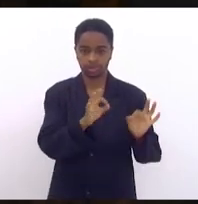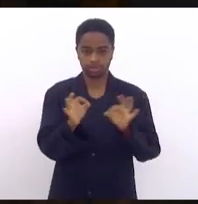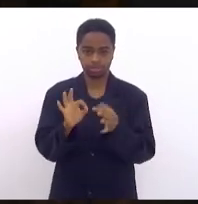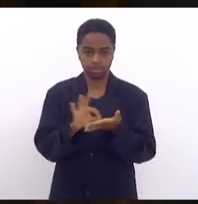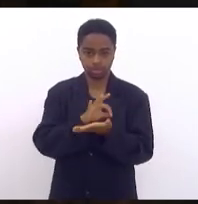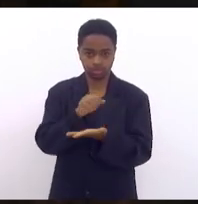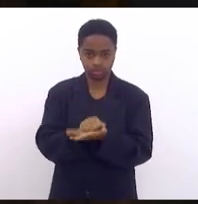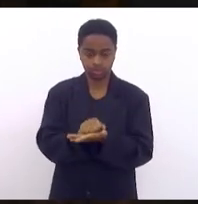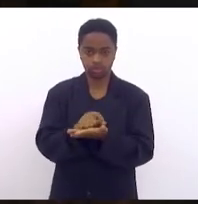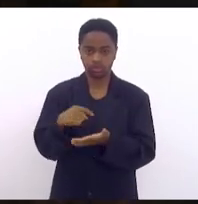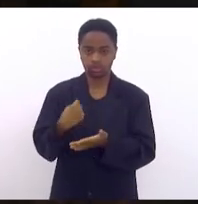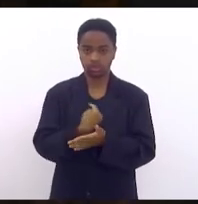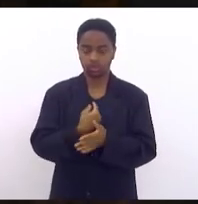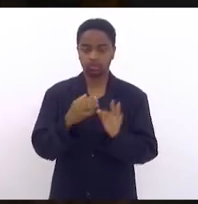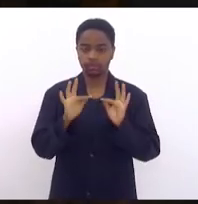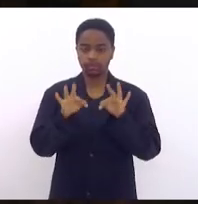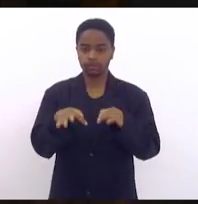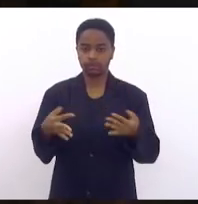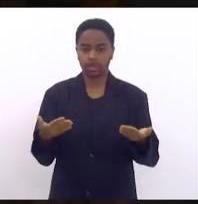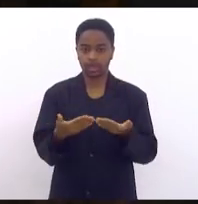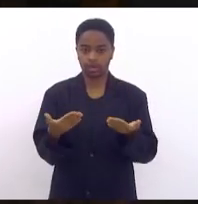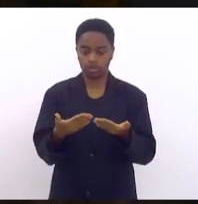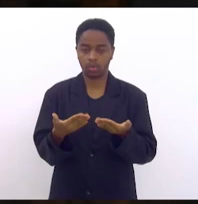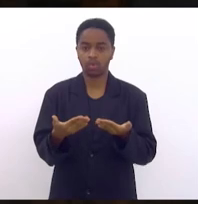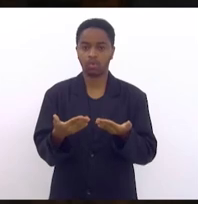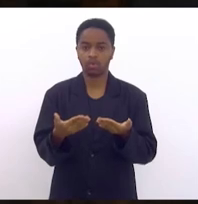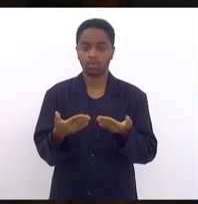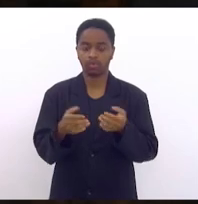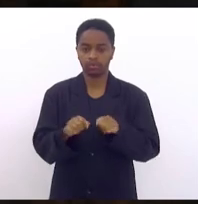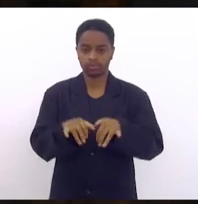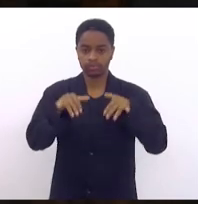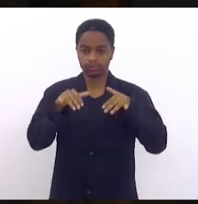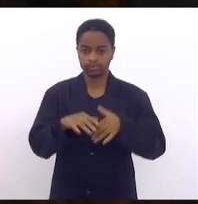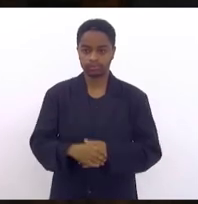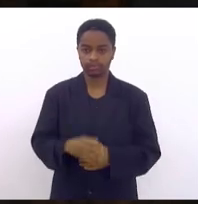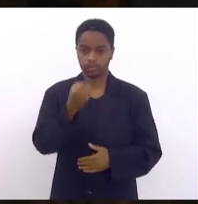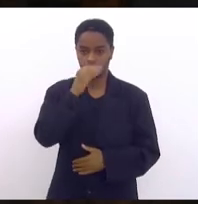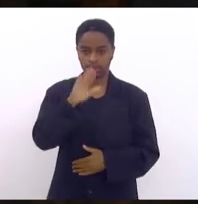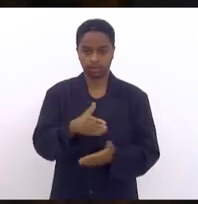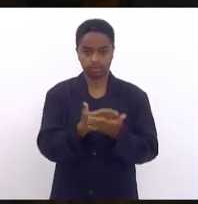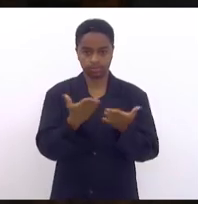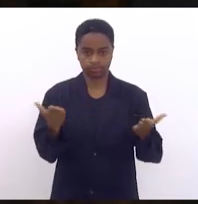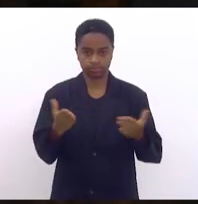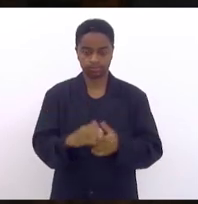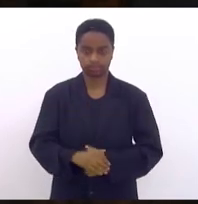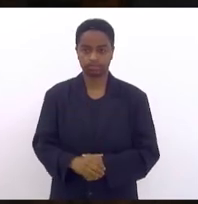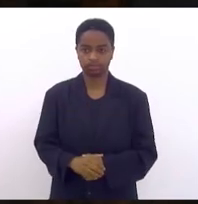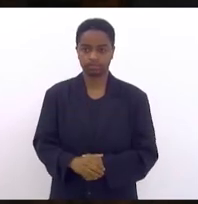mais orador inscrito, a presidência, então, encerra esta presente sessão. Boa tarde a todos.